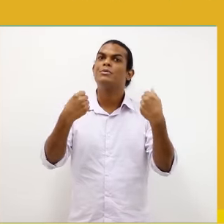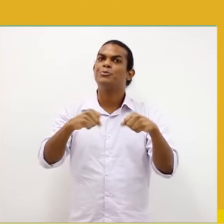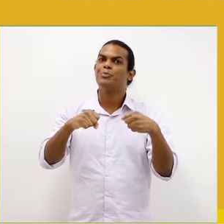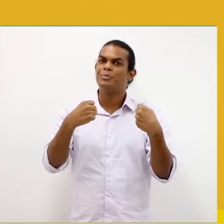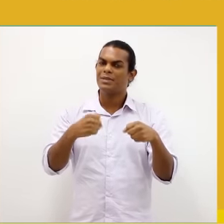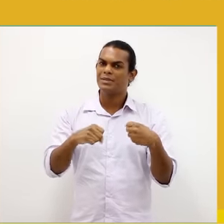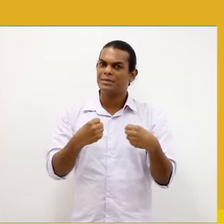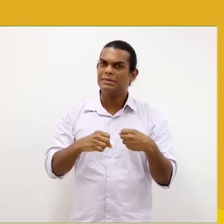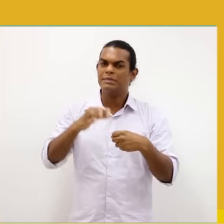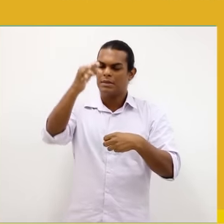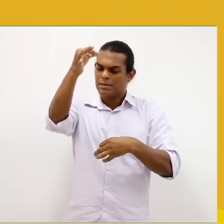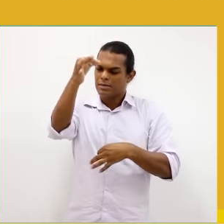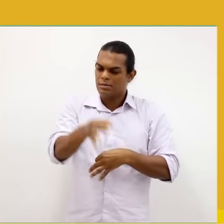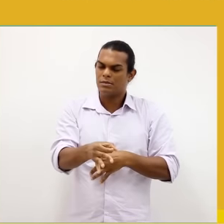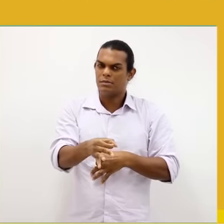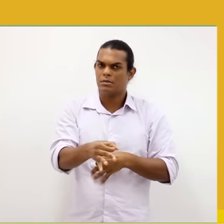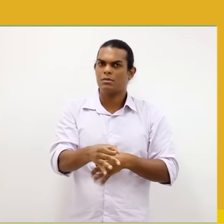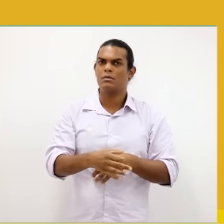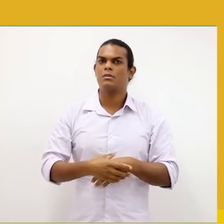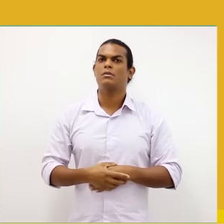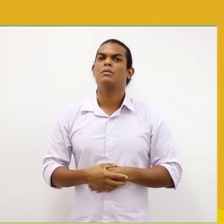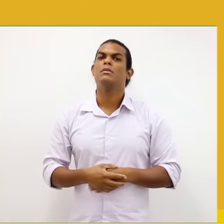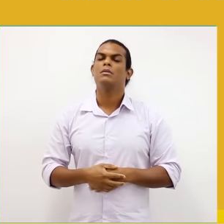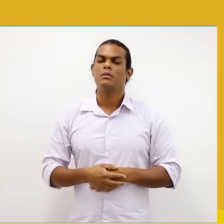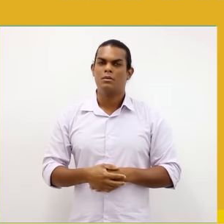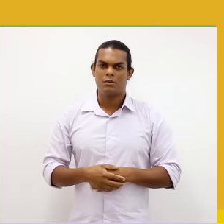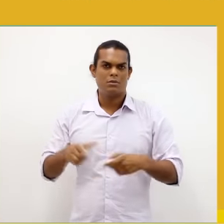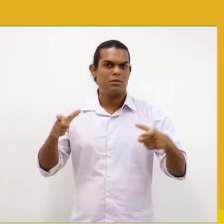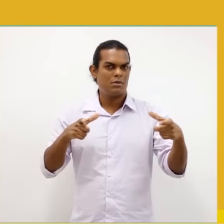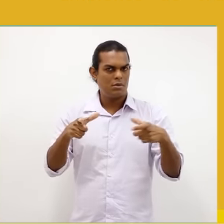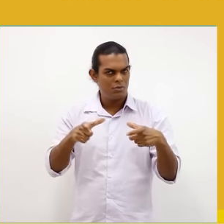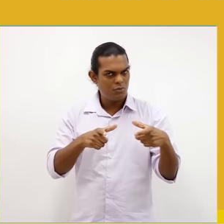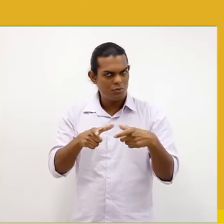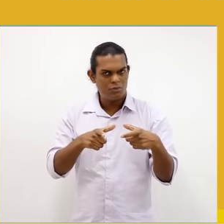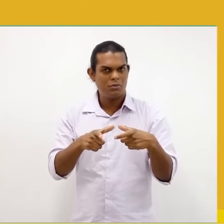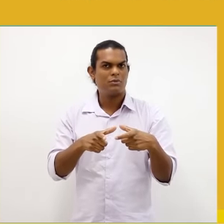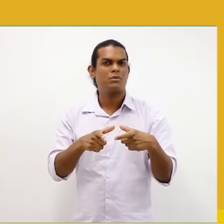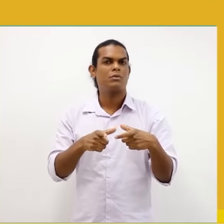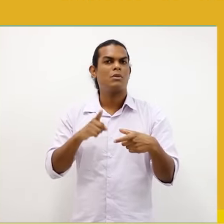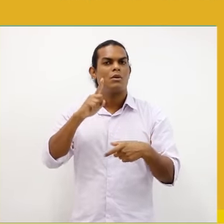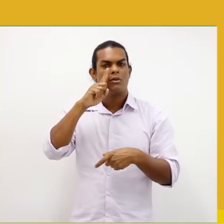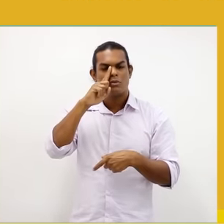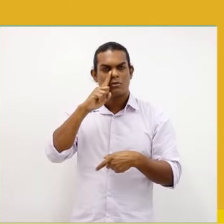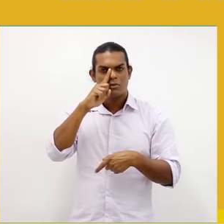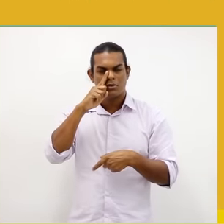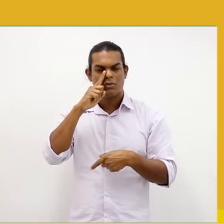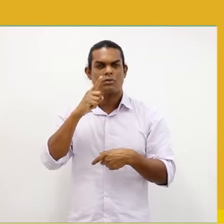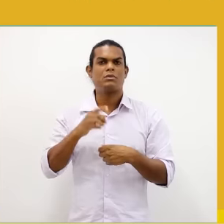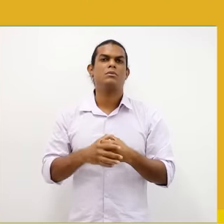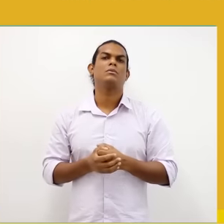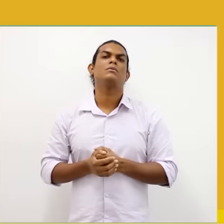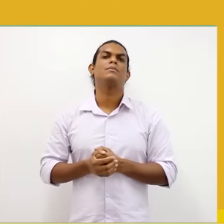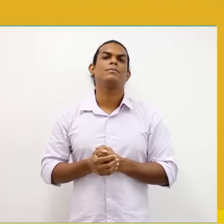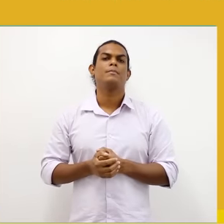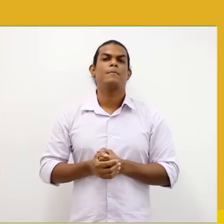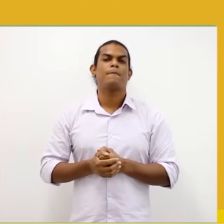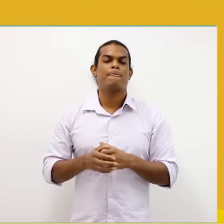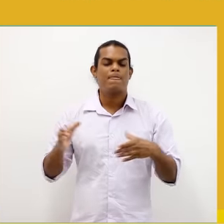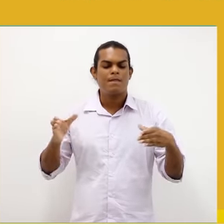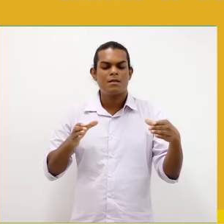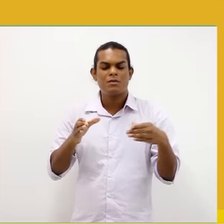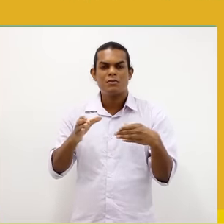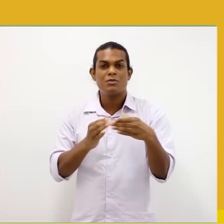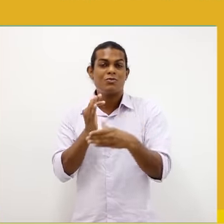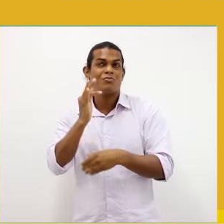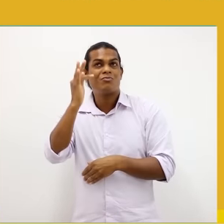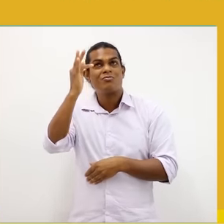e oferecer aos trabalhadores, né? Ou seja, reduzindo a possibilidade de haver um problema à saúde do